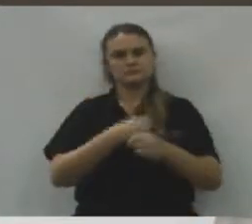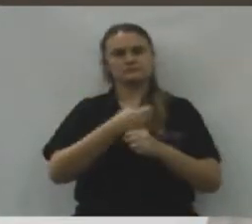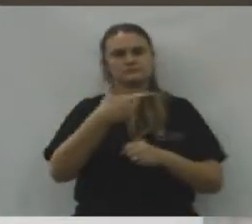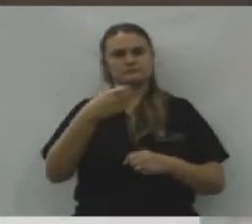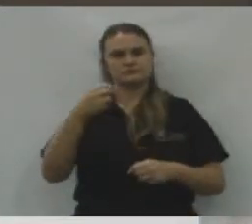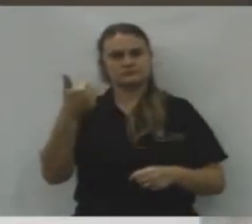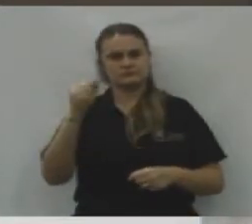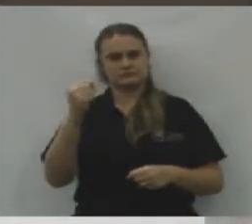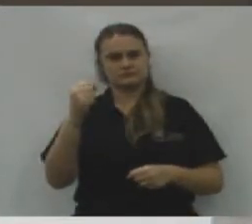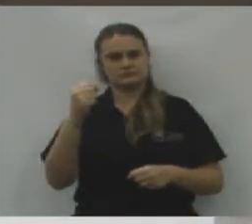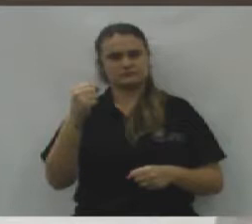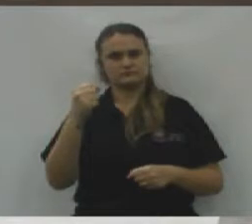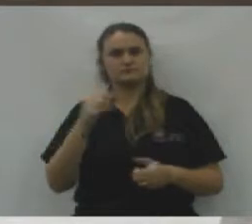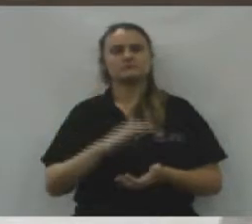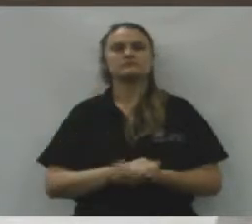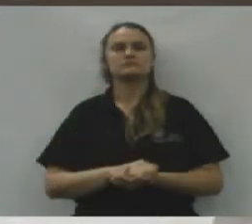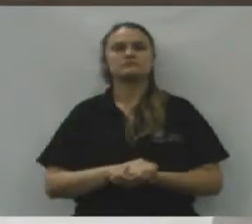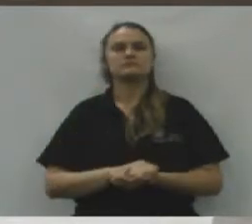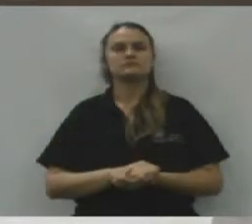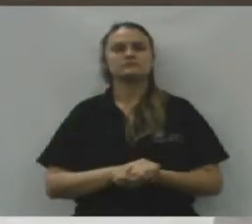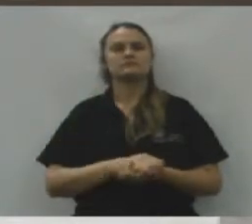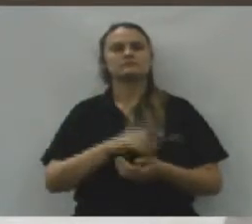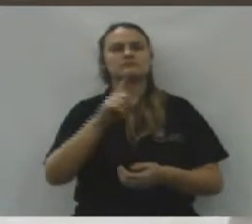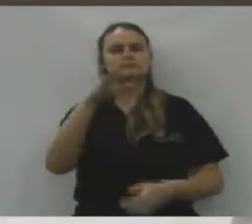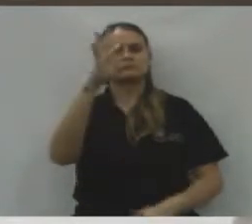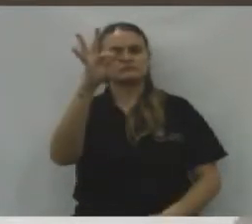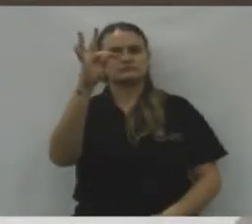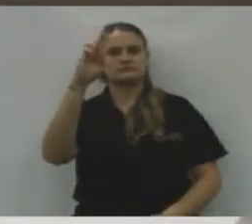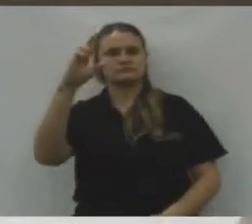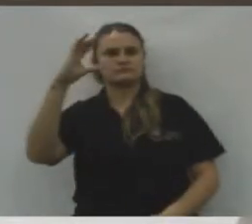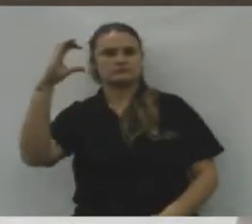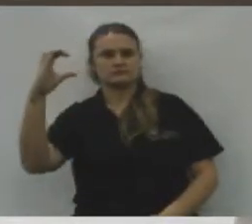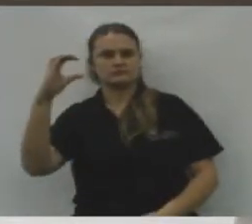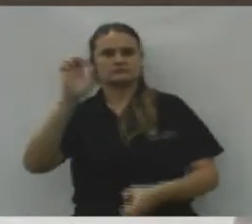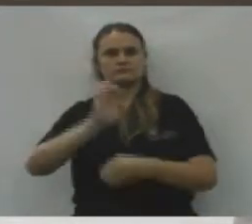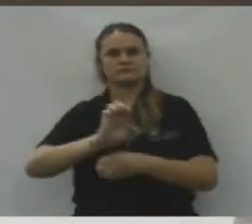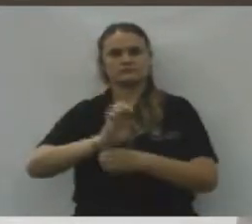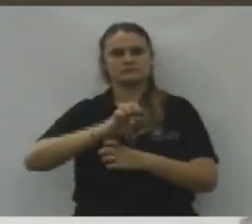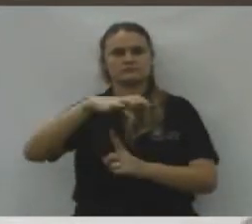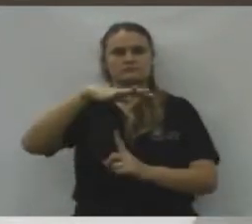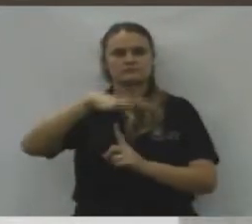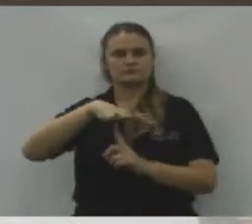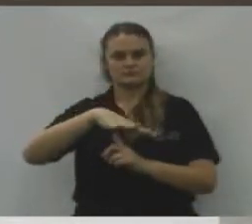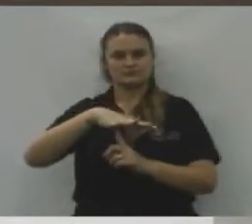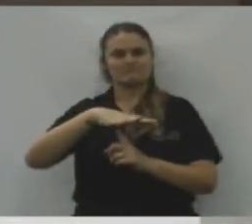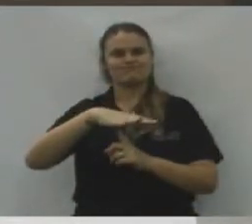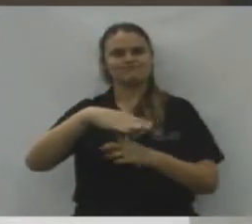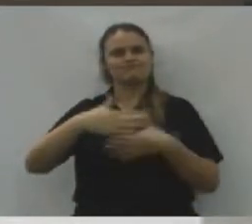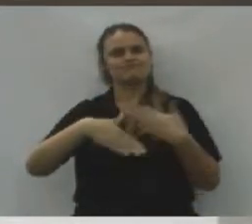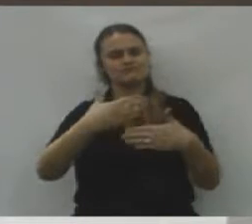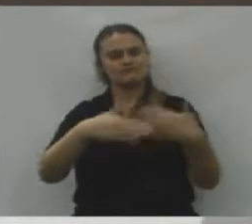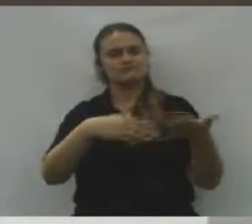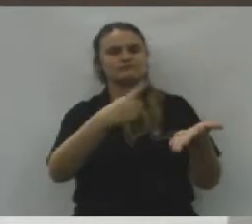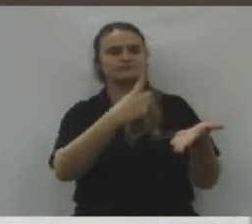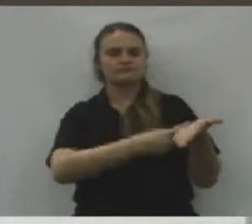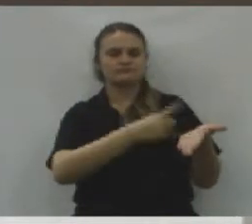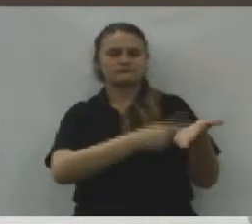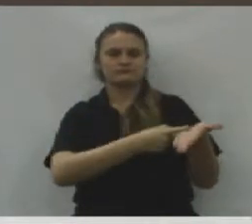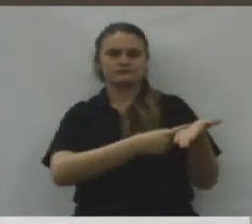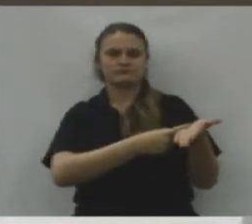441/18, OPD-GP, do Tribunal de Contas do Estado do Paraná, encaminhando o acordo de